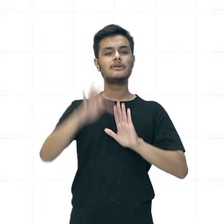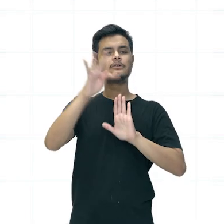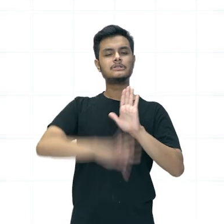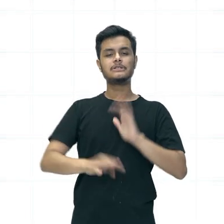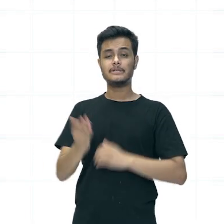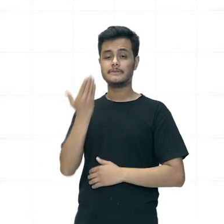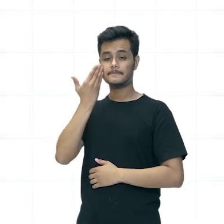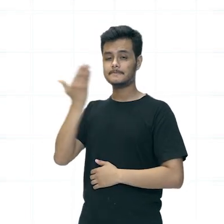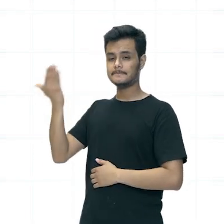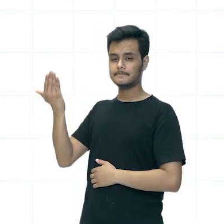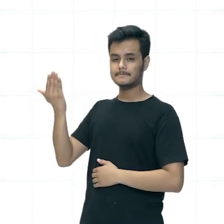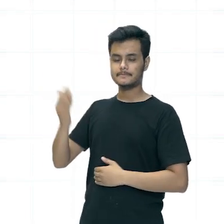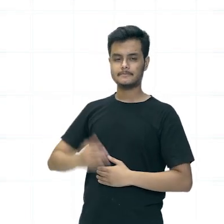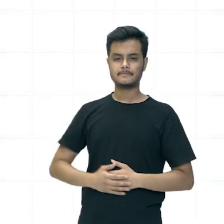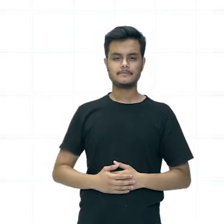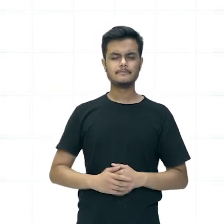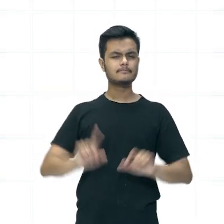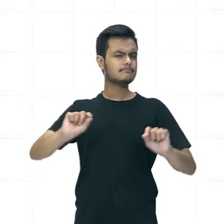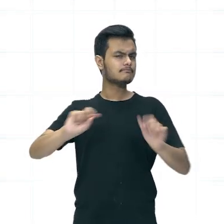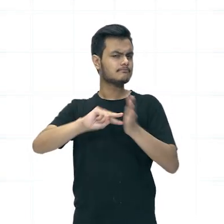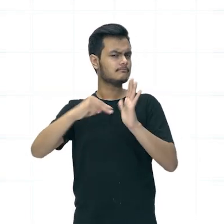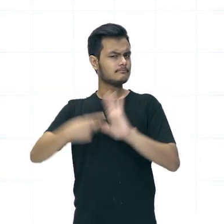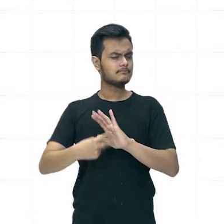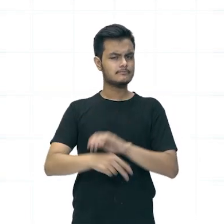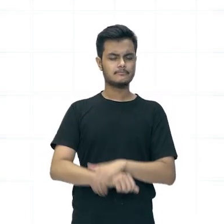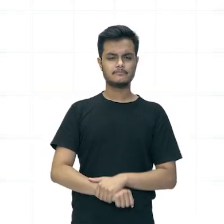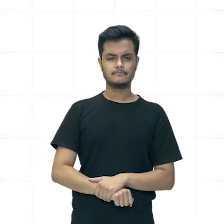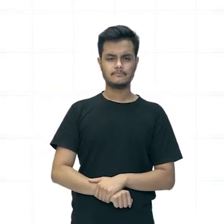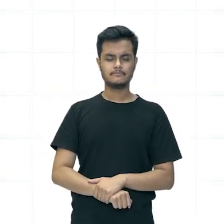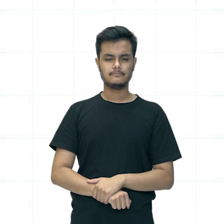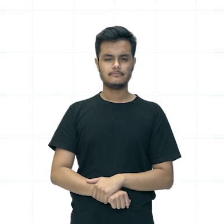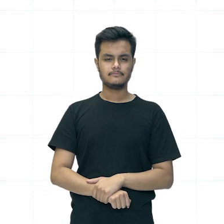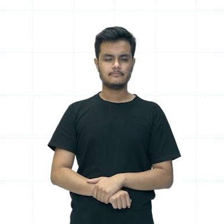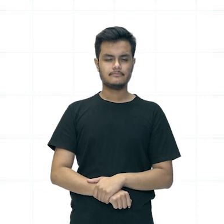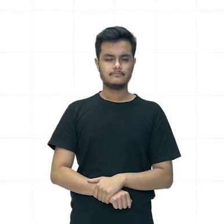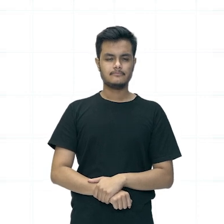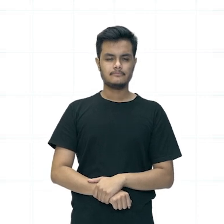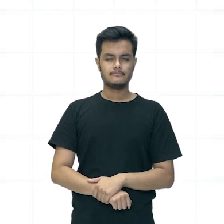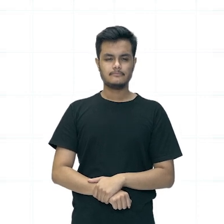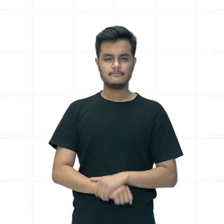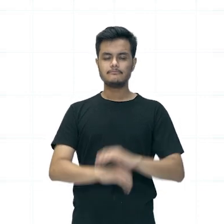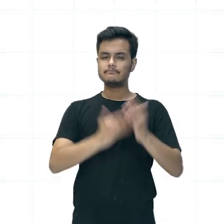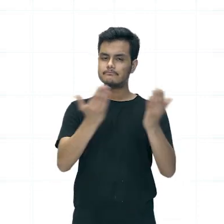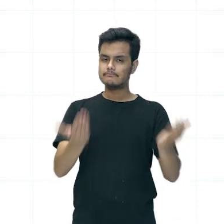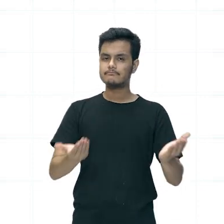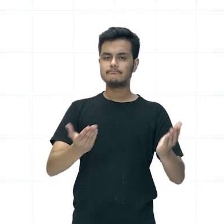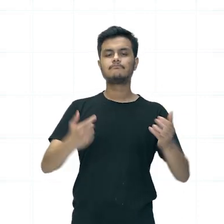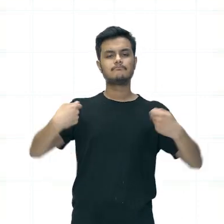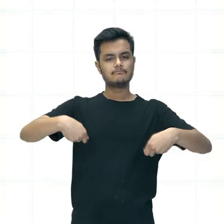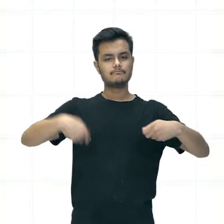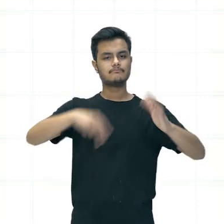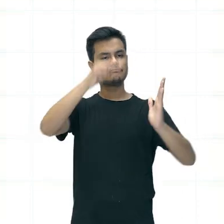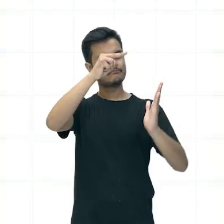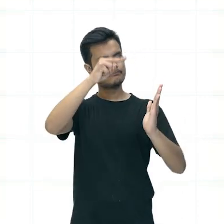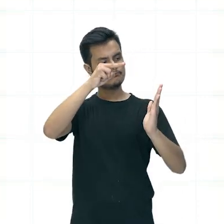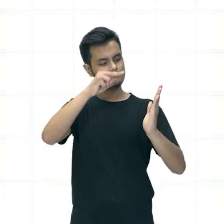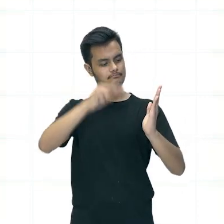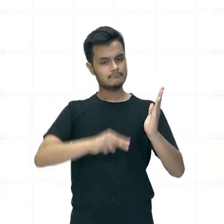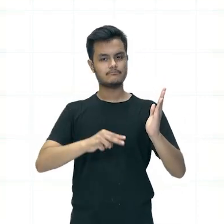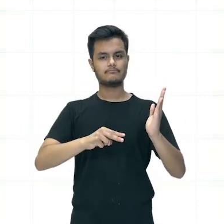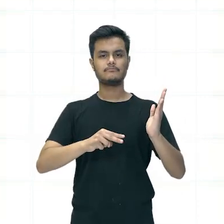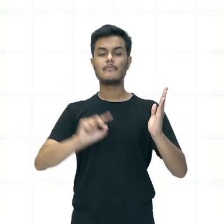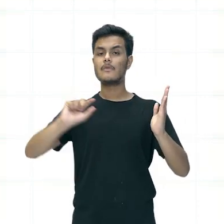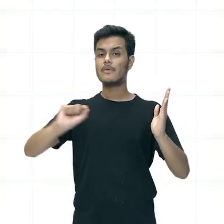vocês aqui. O que que você vai fazer quando trabalhar com scanning? Você vai o quê? Primeira